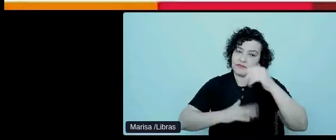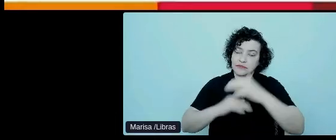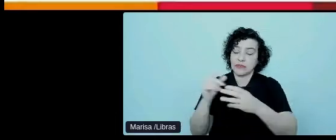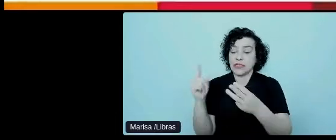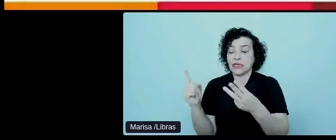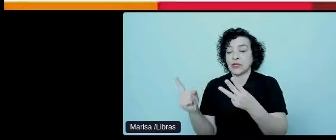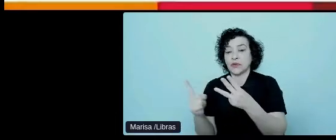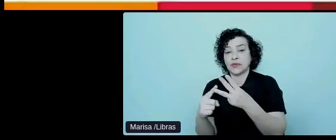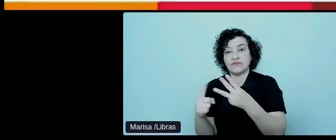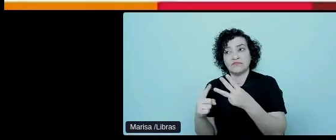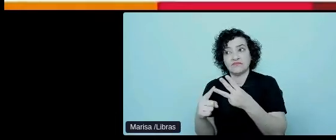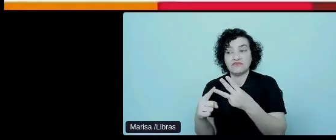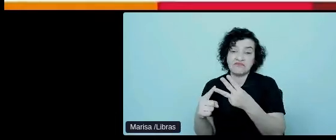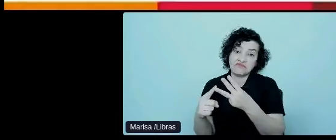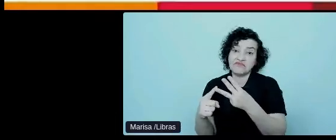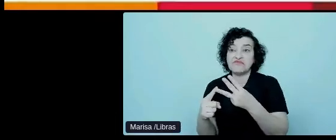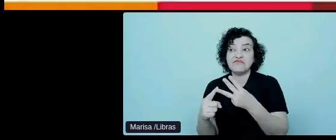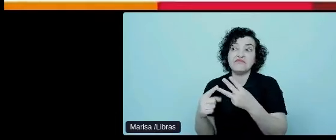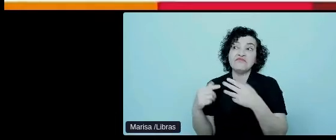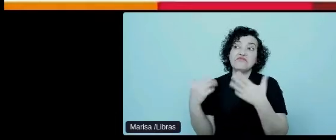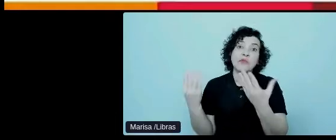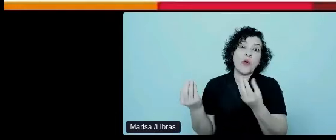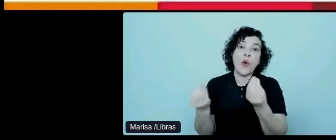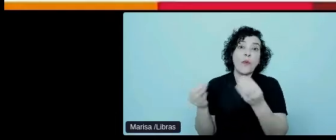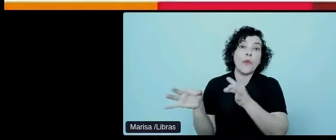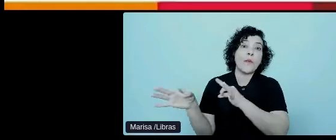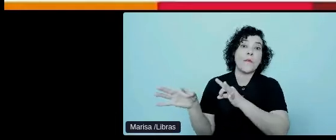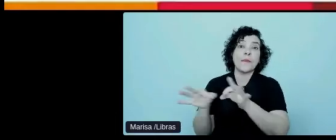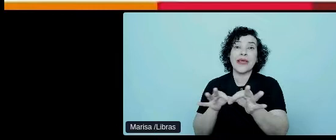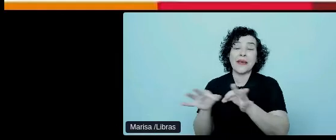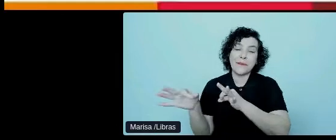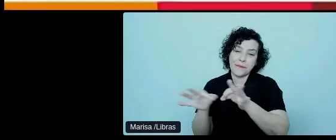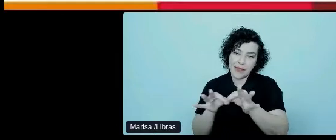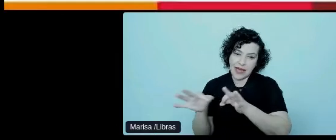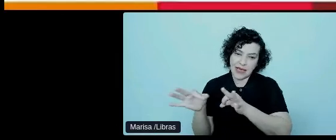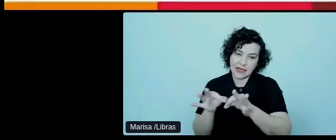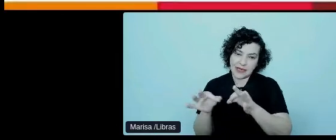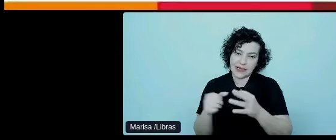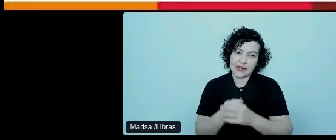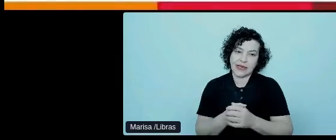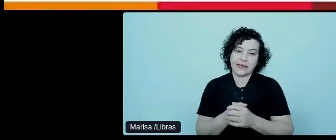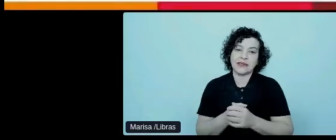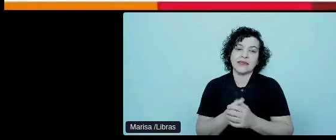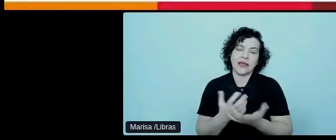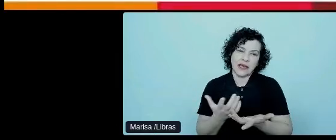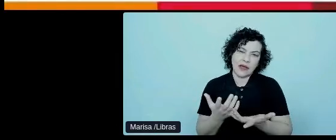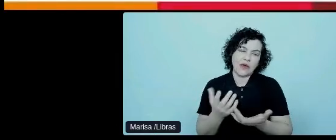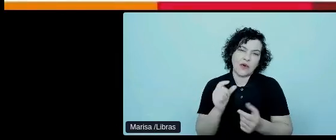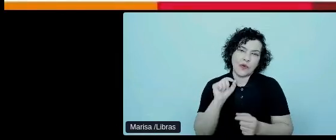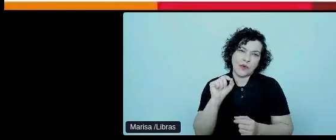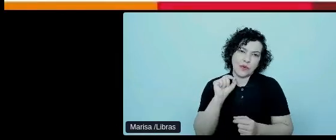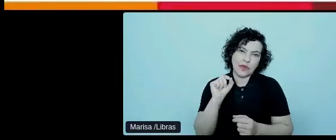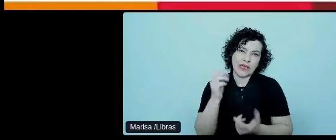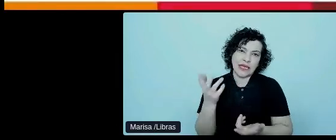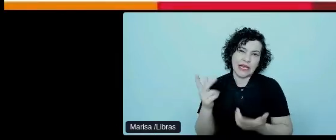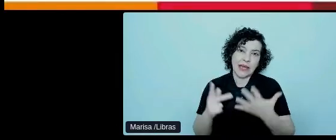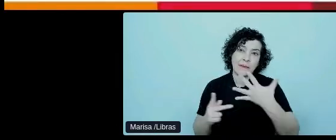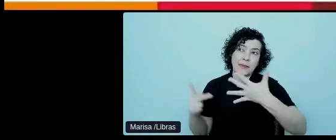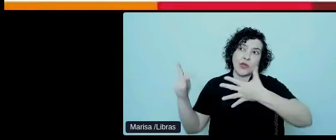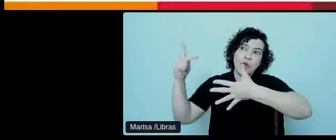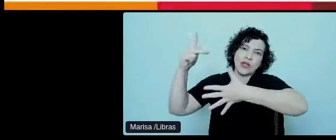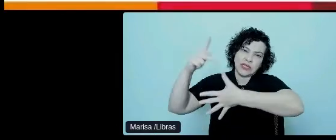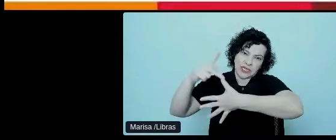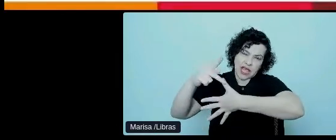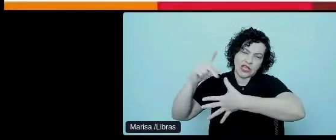3 é aquilo que pode ser feito. Então, era um nível de prioridade um pouco menor frente ao ponto 1, que